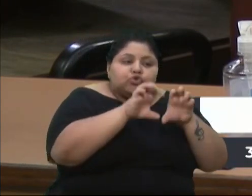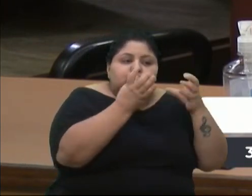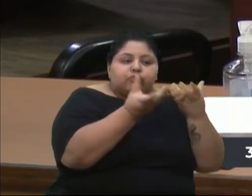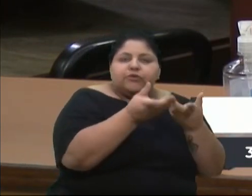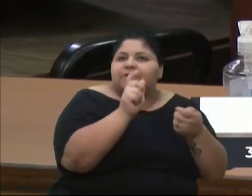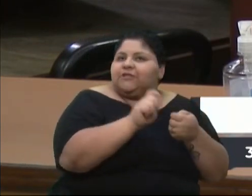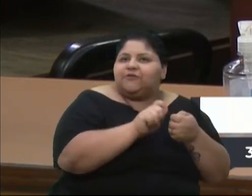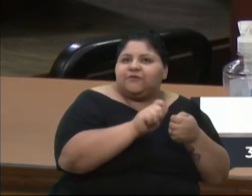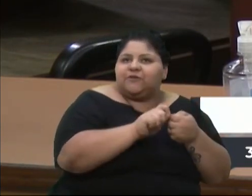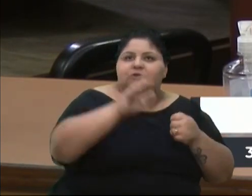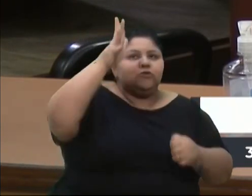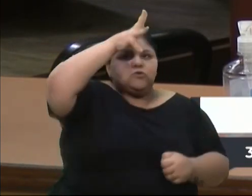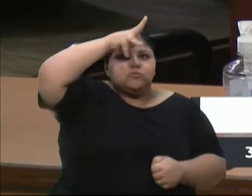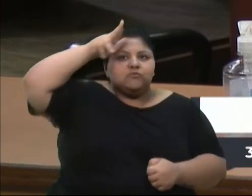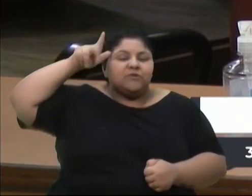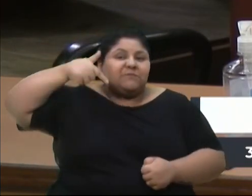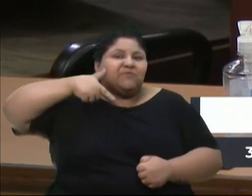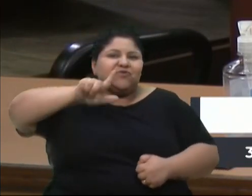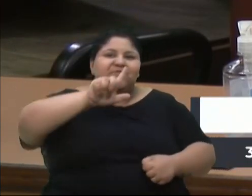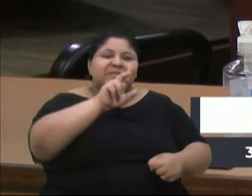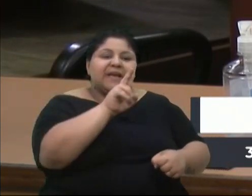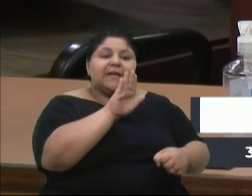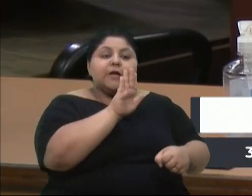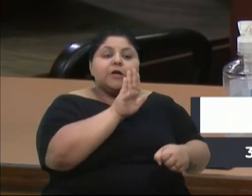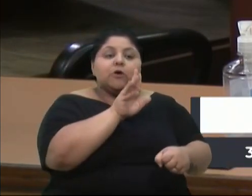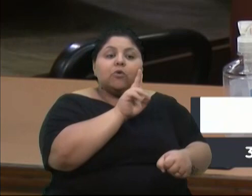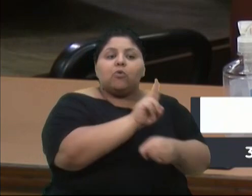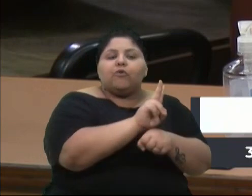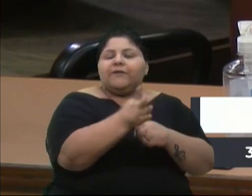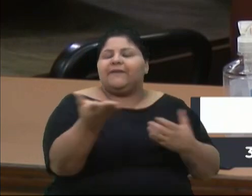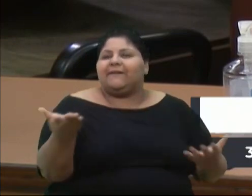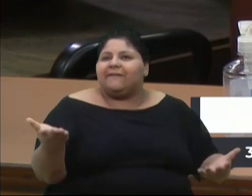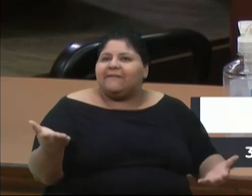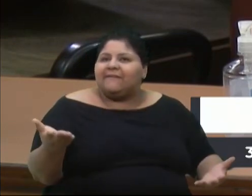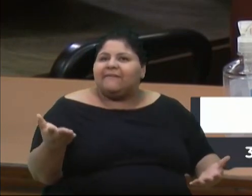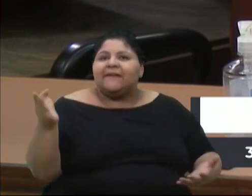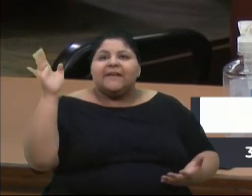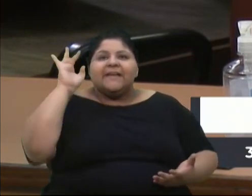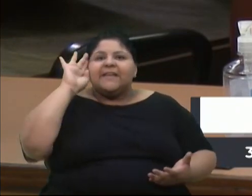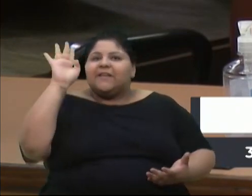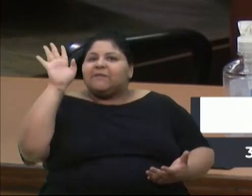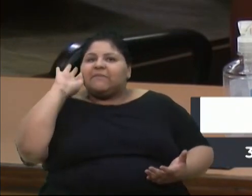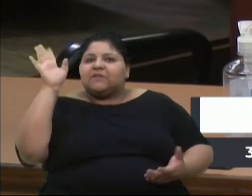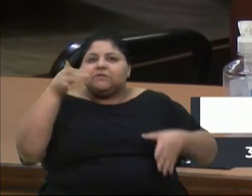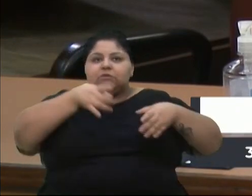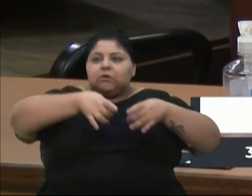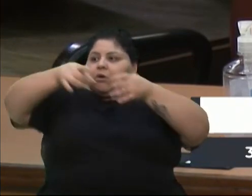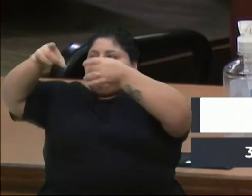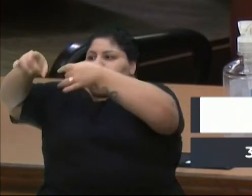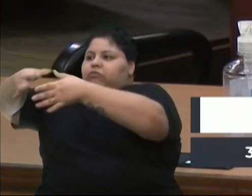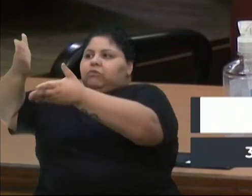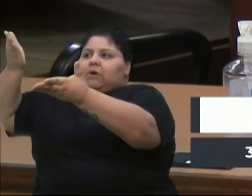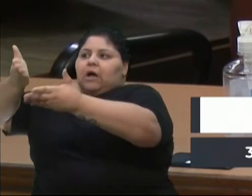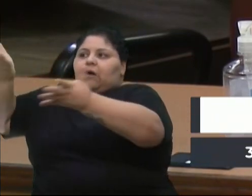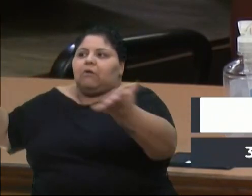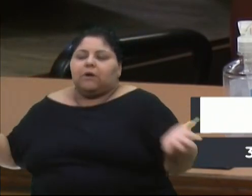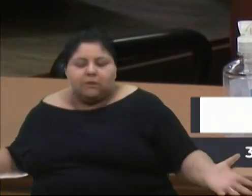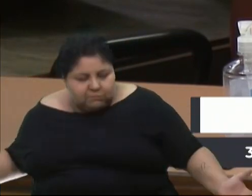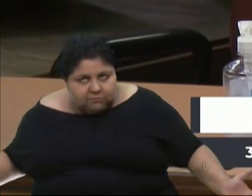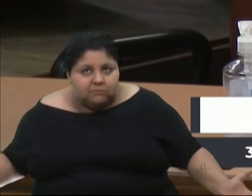cuidar daquilo que tem, imagina, não largar na mão. O Centro Caller, ali embaixo, da Beatriz Basso e a sua